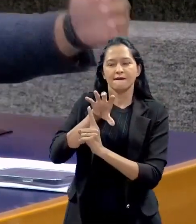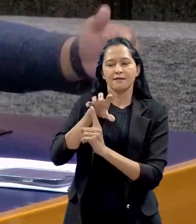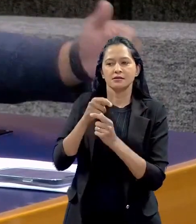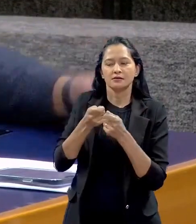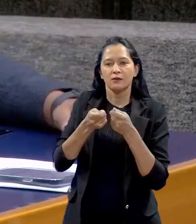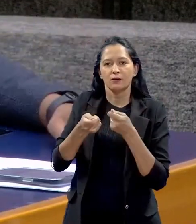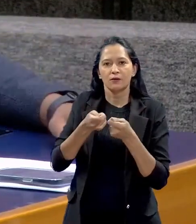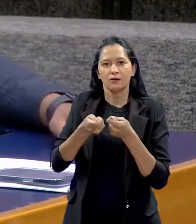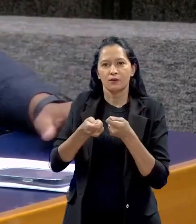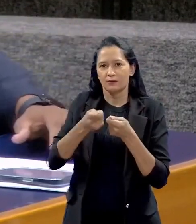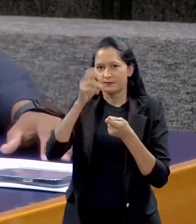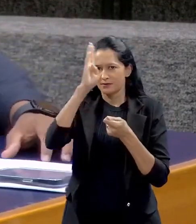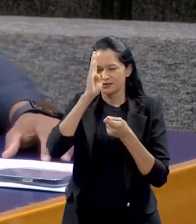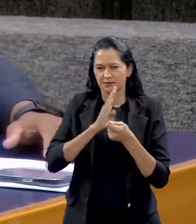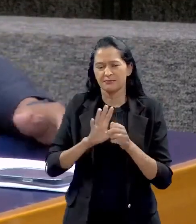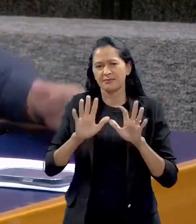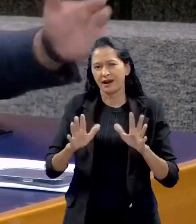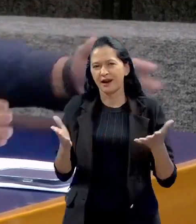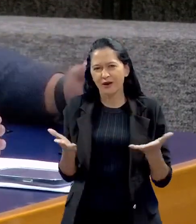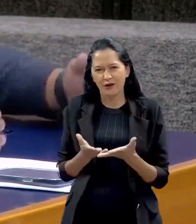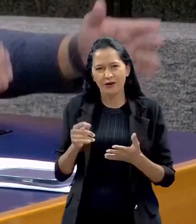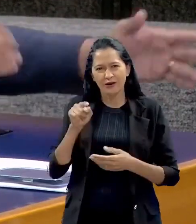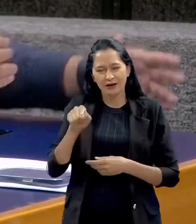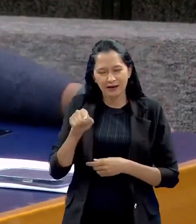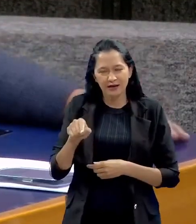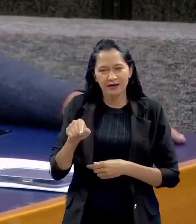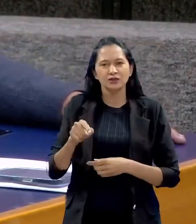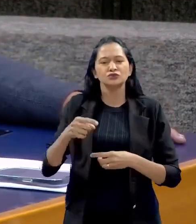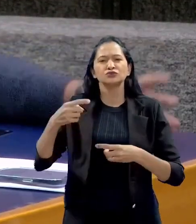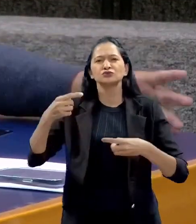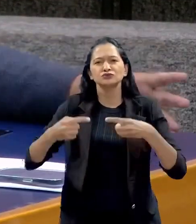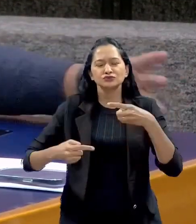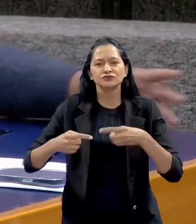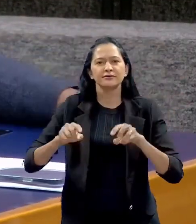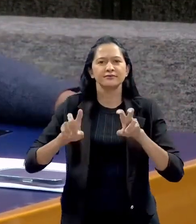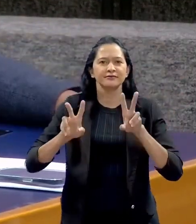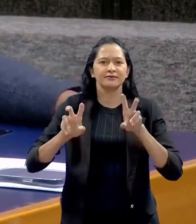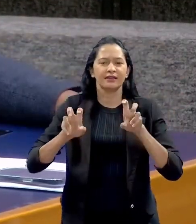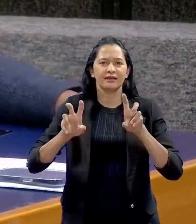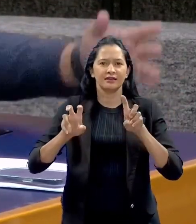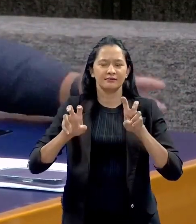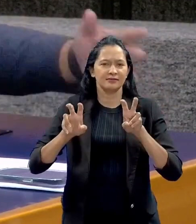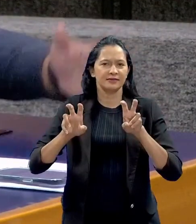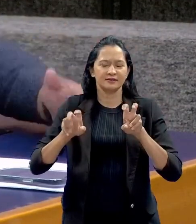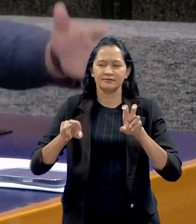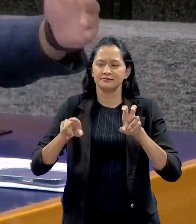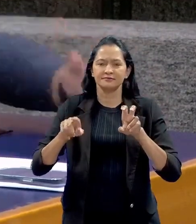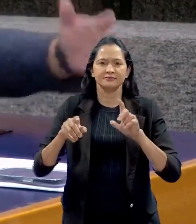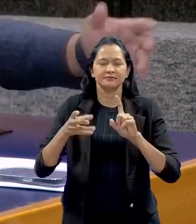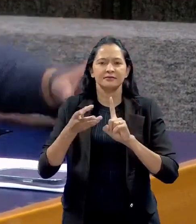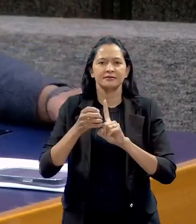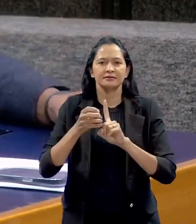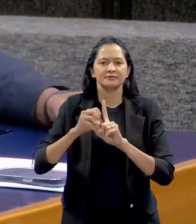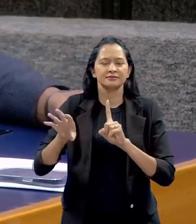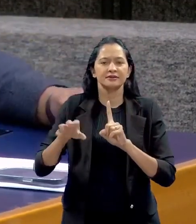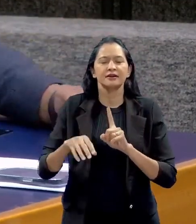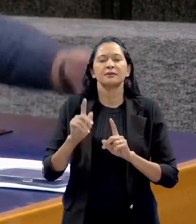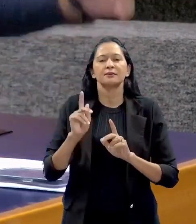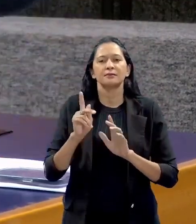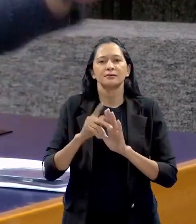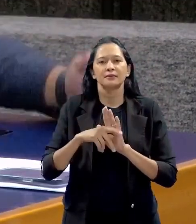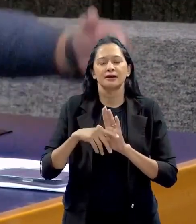a descriminalização do aborto via judicial no Brasil, que é a DPF